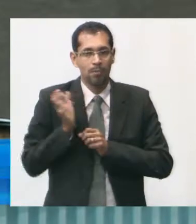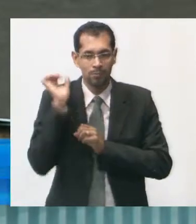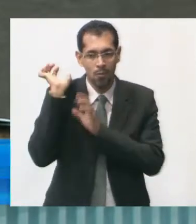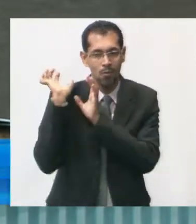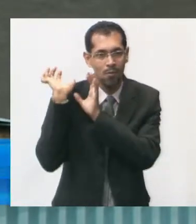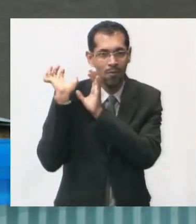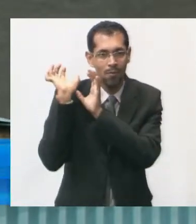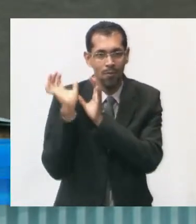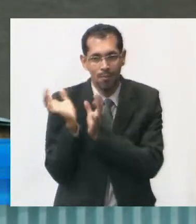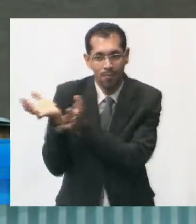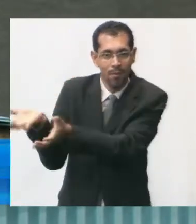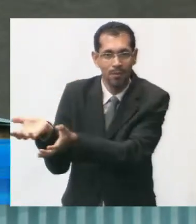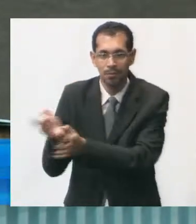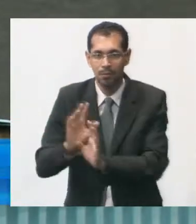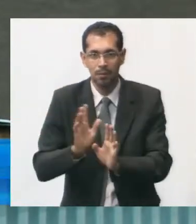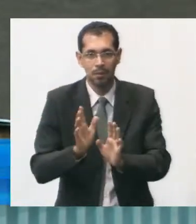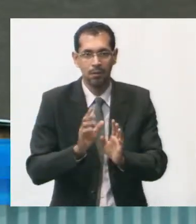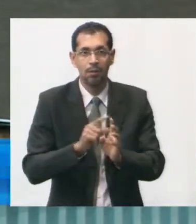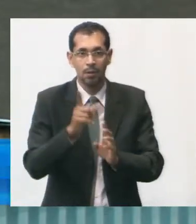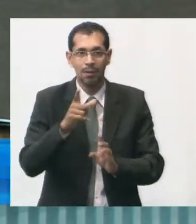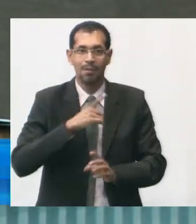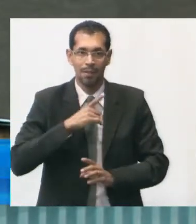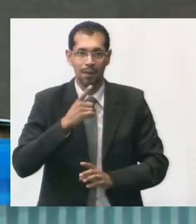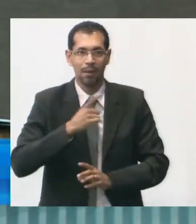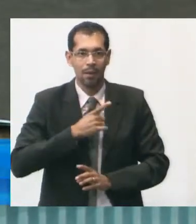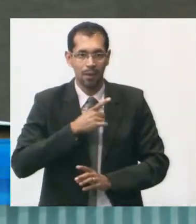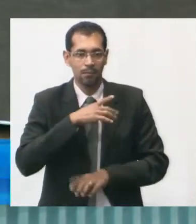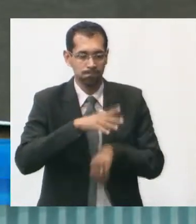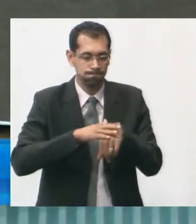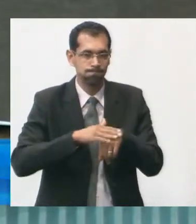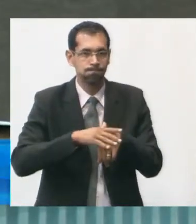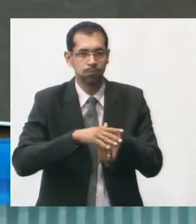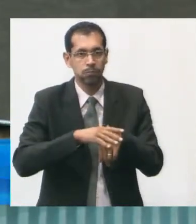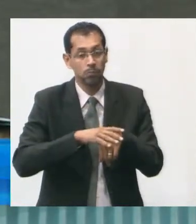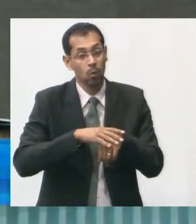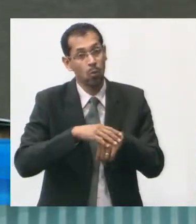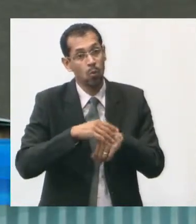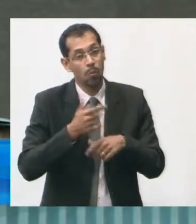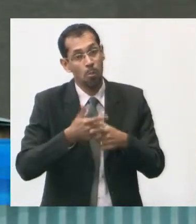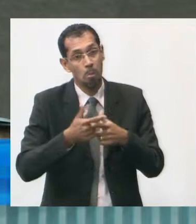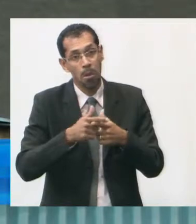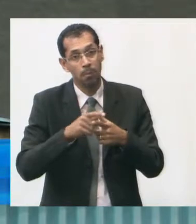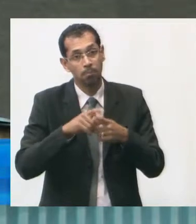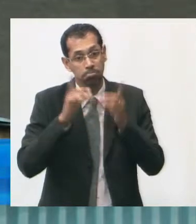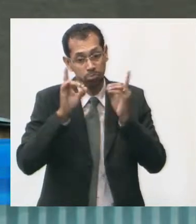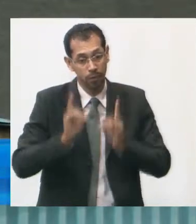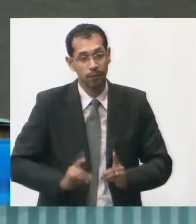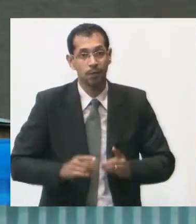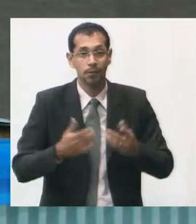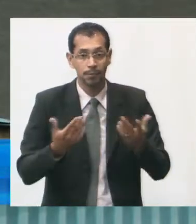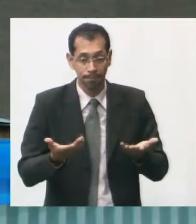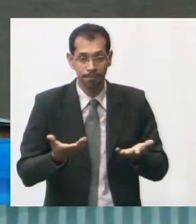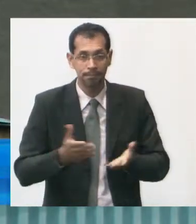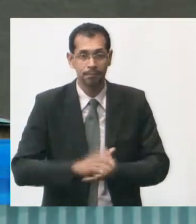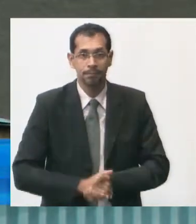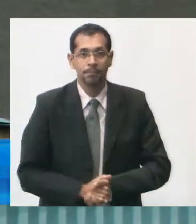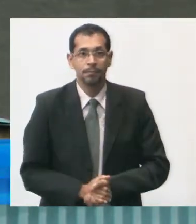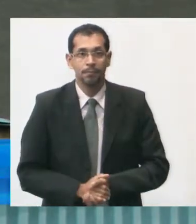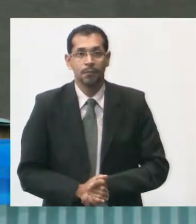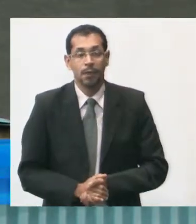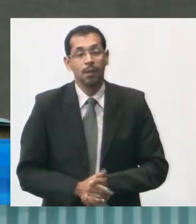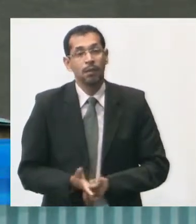de dizer que a gente acompanha. Realmente é um dia de luta. Principalmente, faço mais um